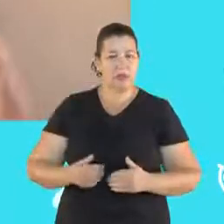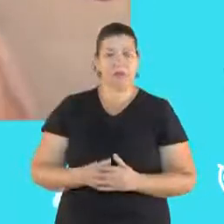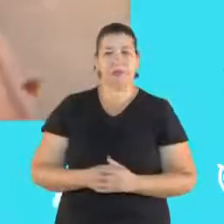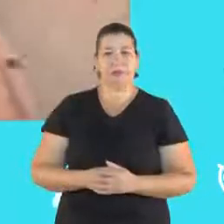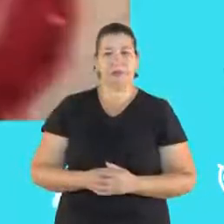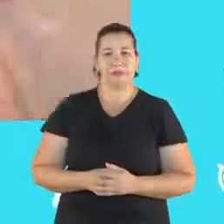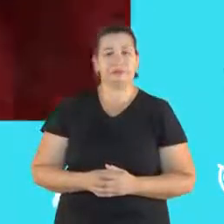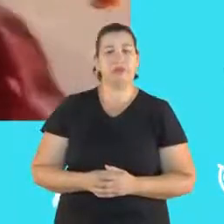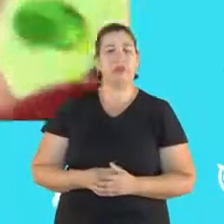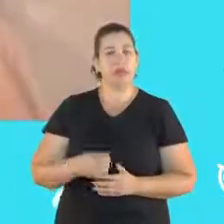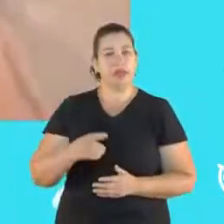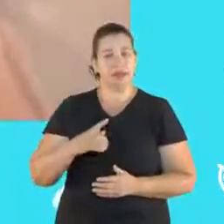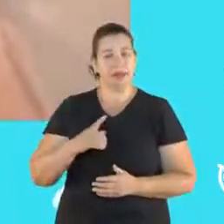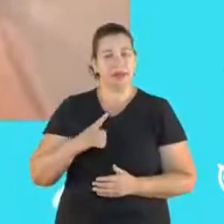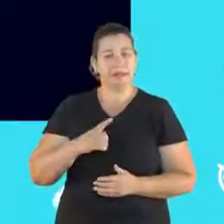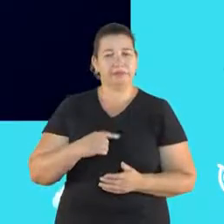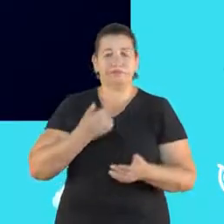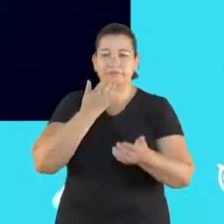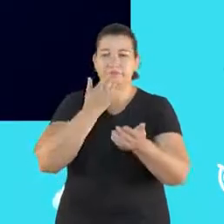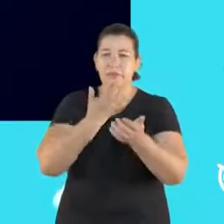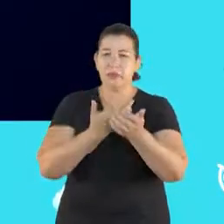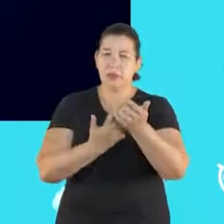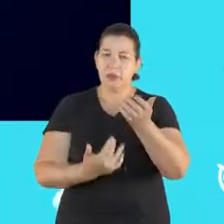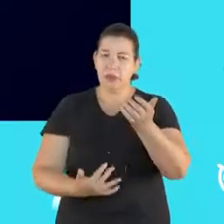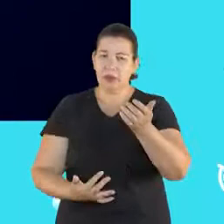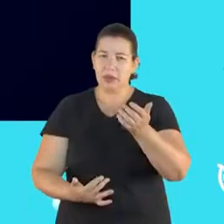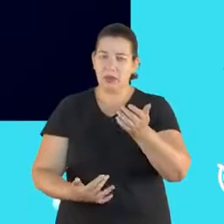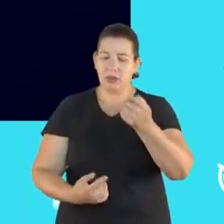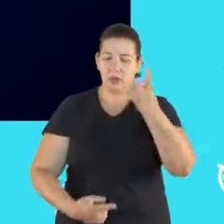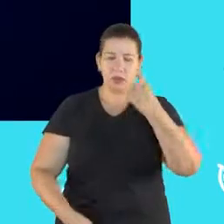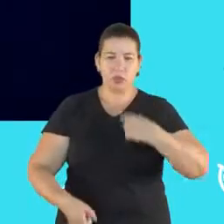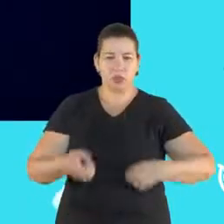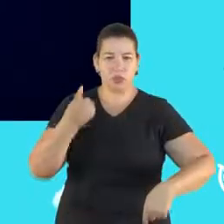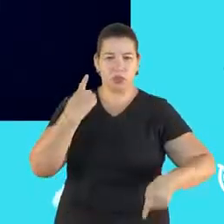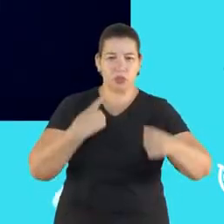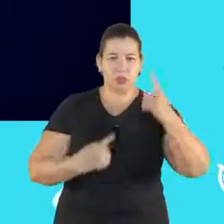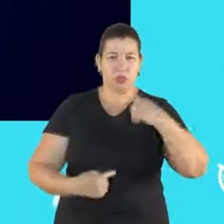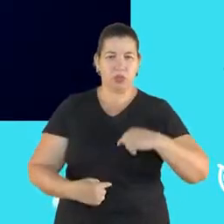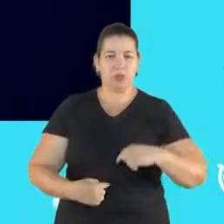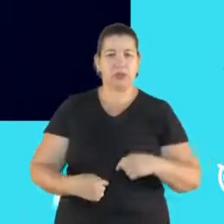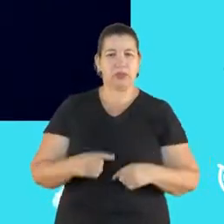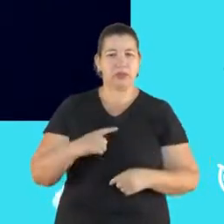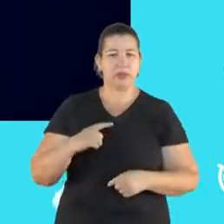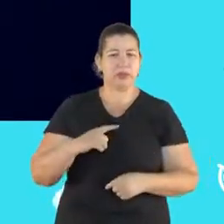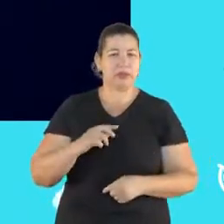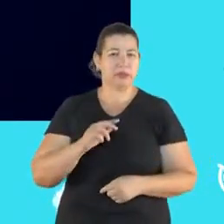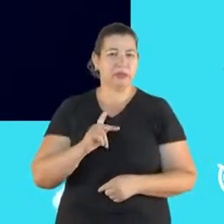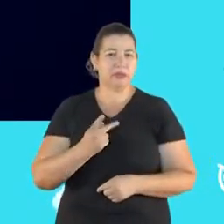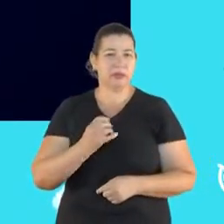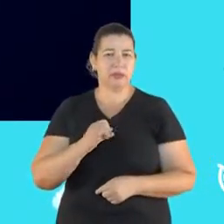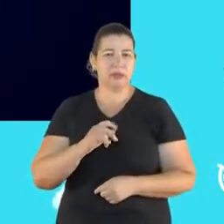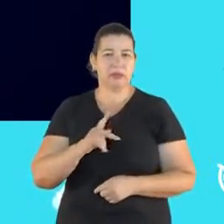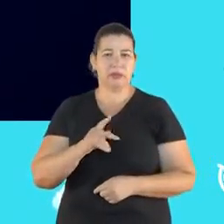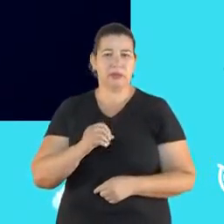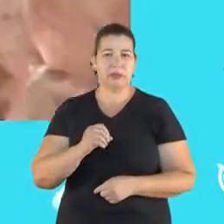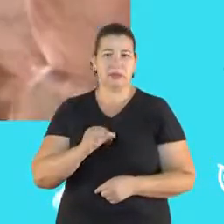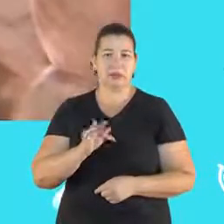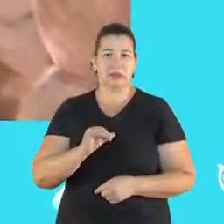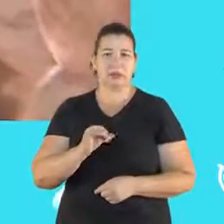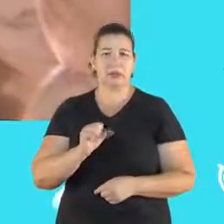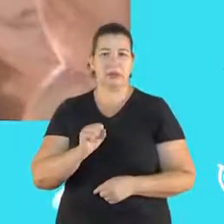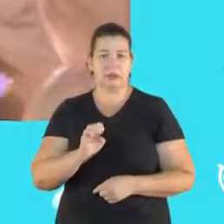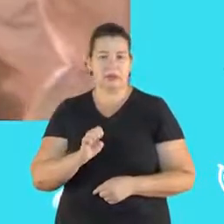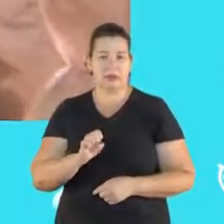Esses mensageiros são normalmente transportados pelo sangue. A hipófise é uma glândula do tamanho de uma ervilha que controla a maioria das